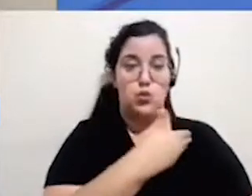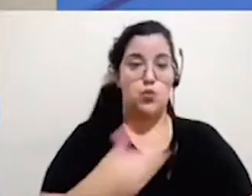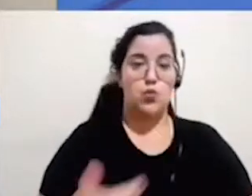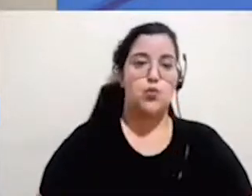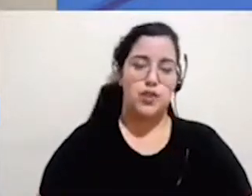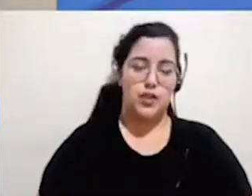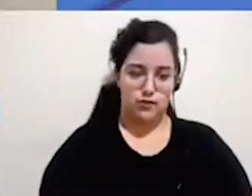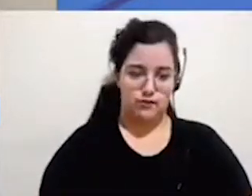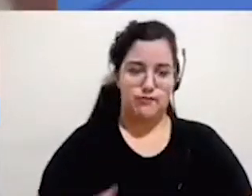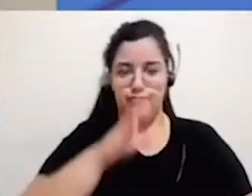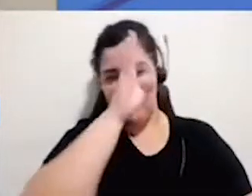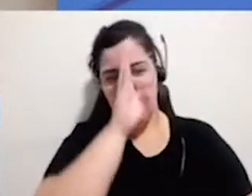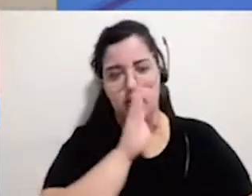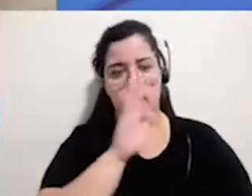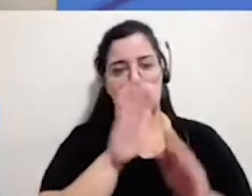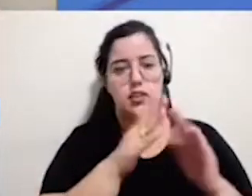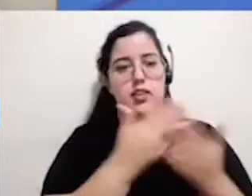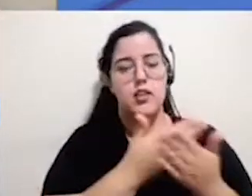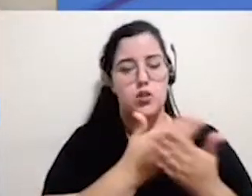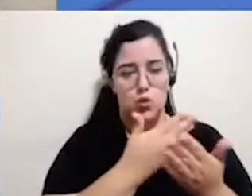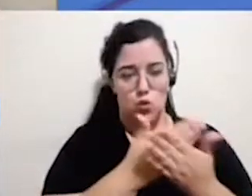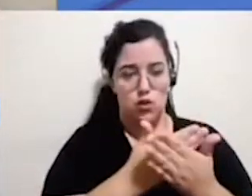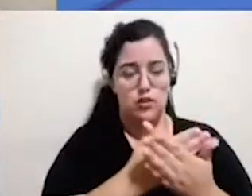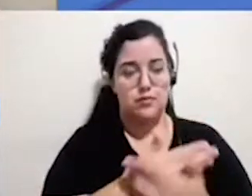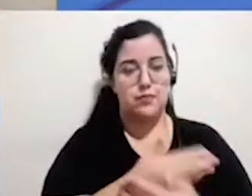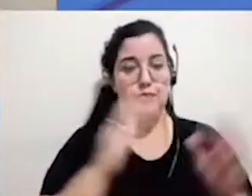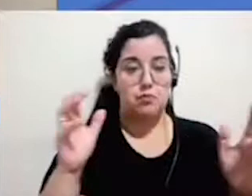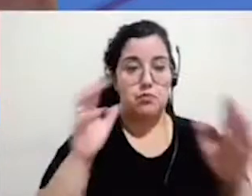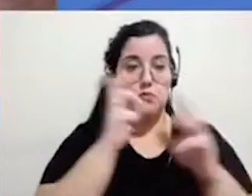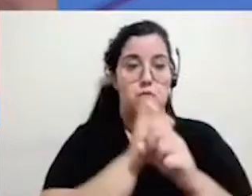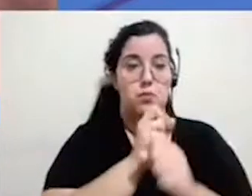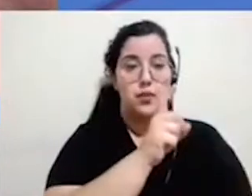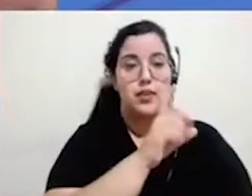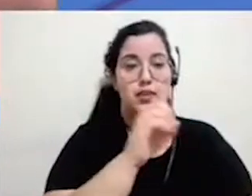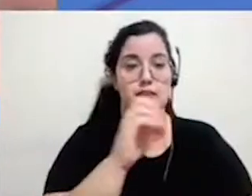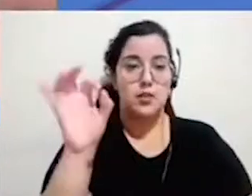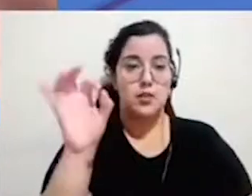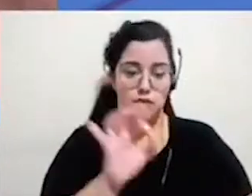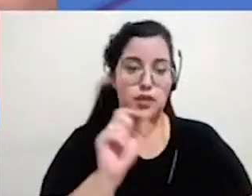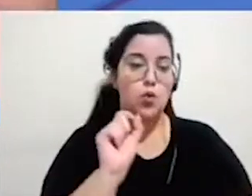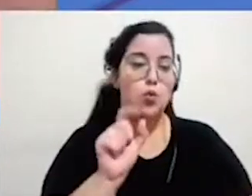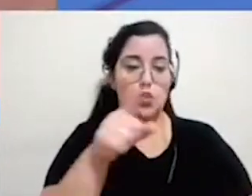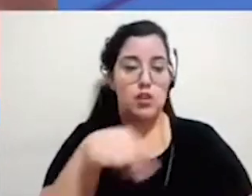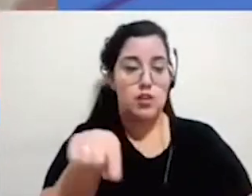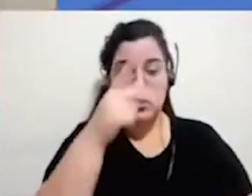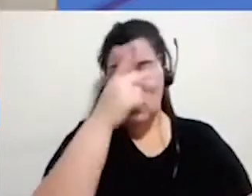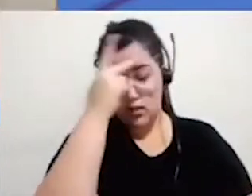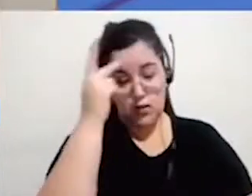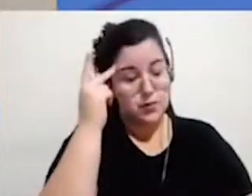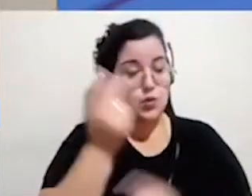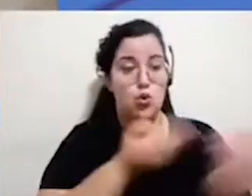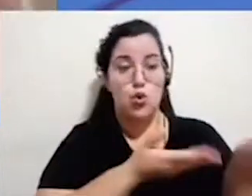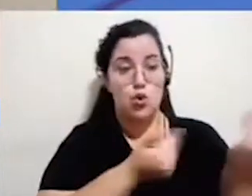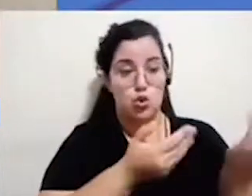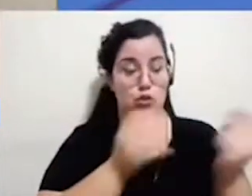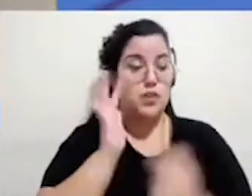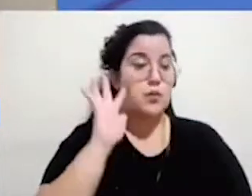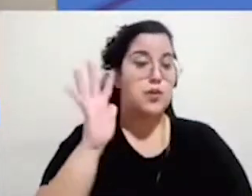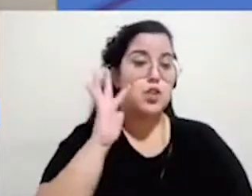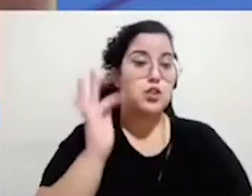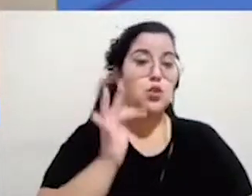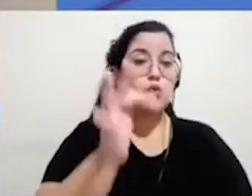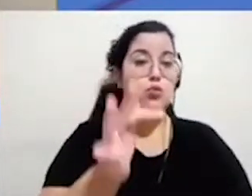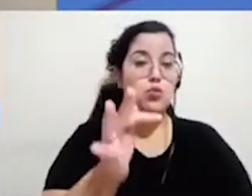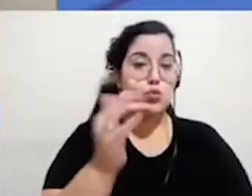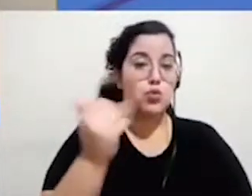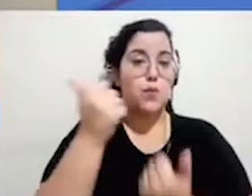tá? Esse contingente de 100% de jovens são aqueles que vão assumir o país e que vão defender